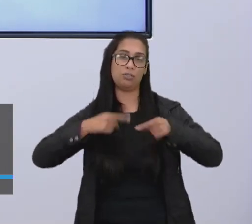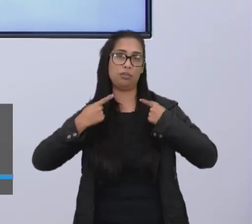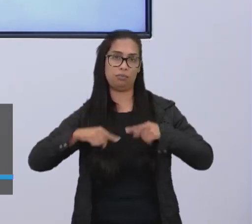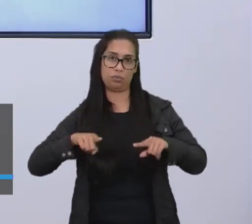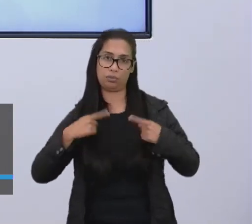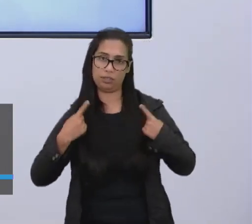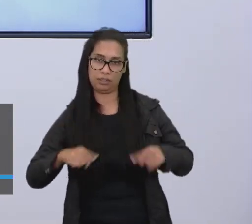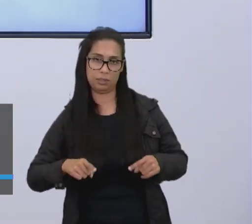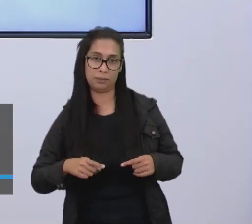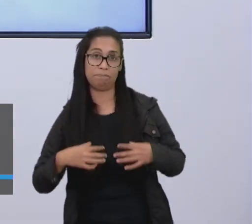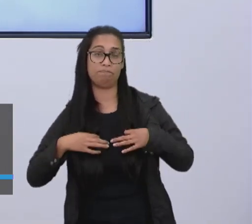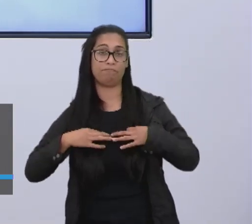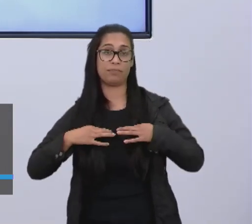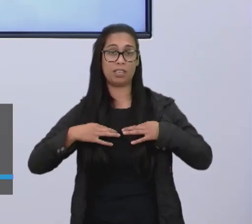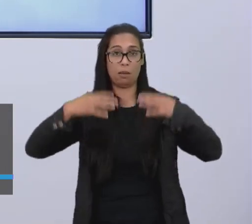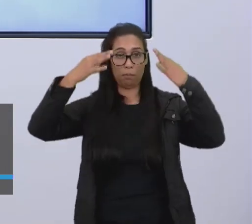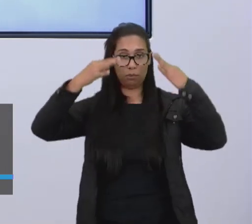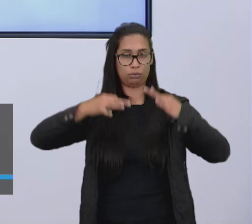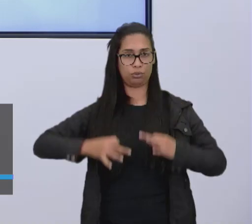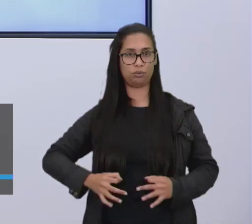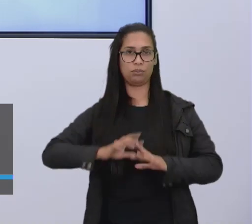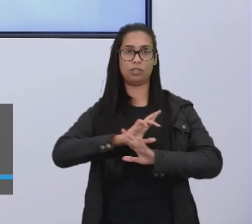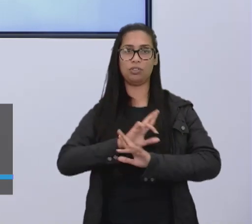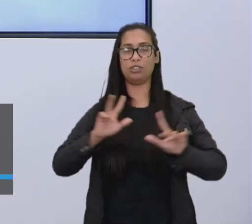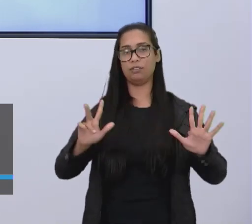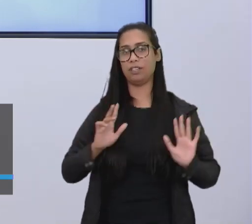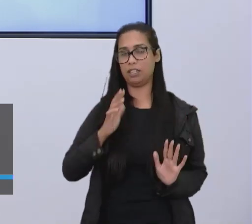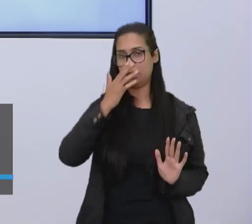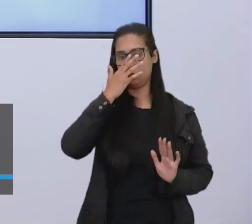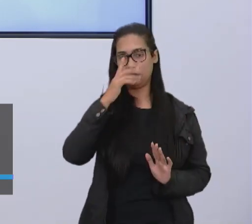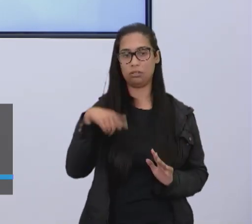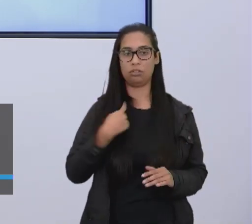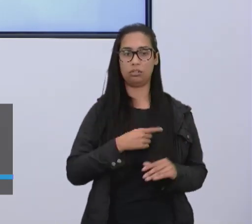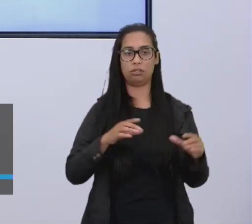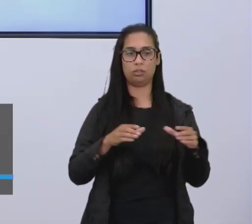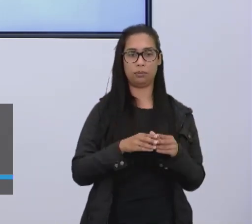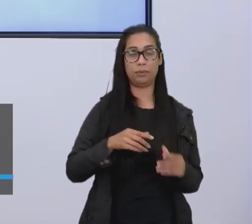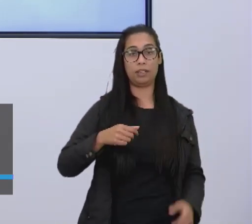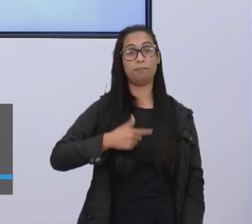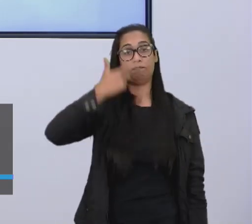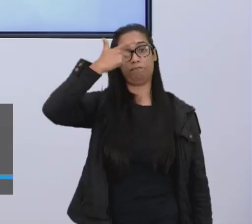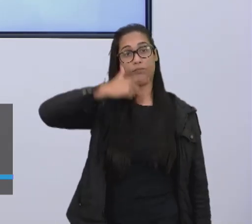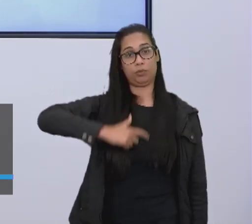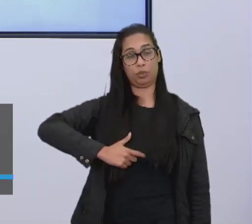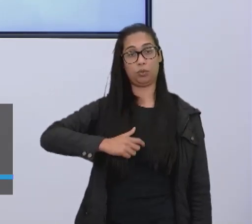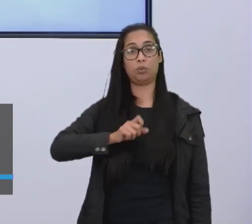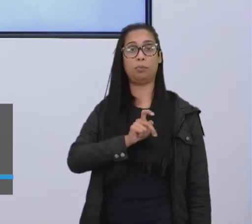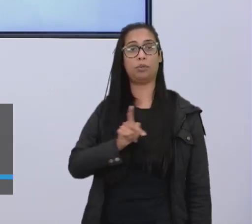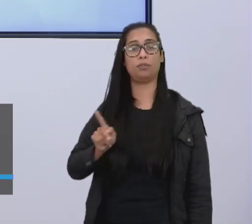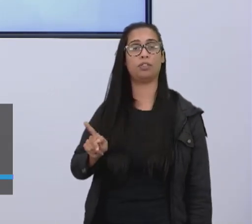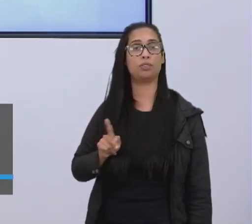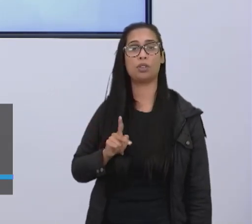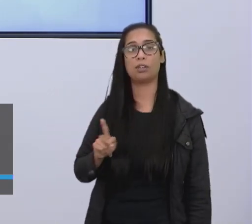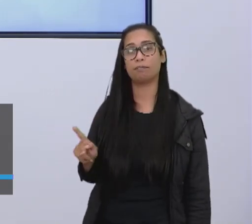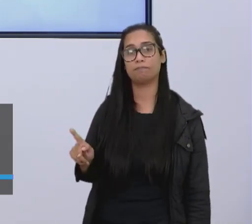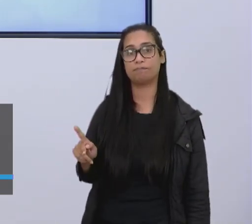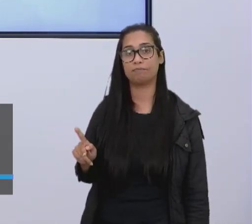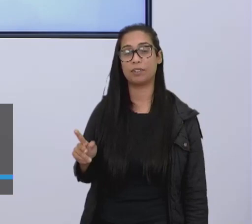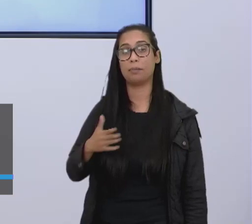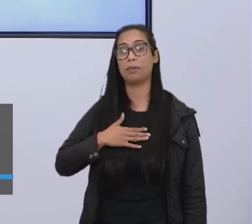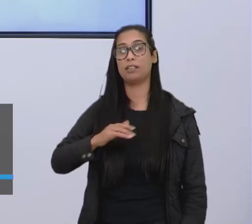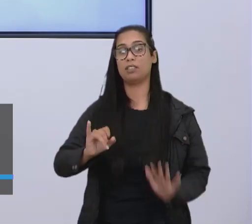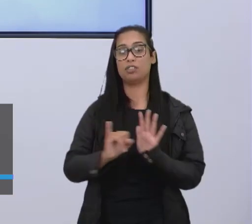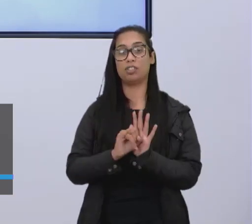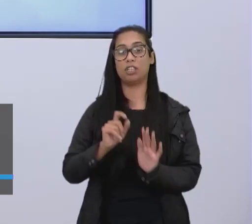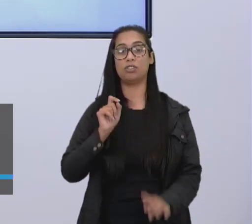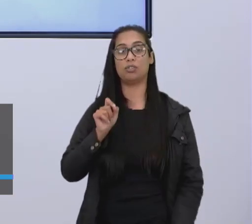eles obviamente que nós estamos inseridos dentro de grupos. Eu, enquanto professora, eu tenho uma identidade enquanto professora. E